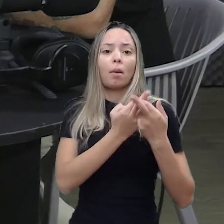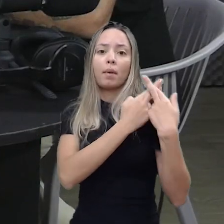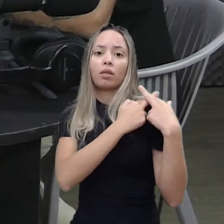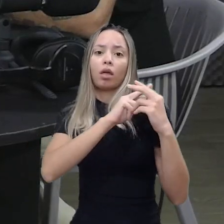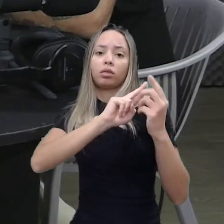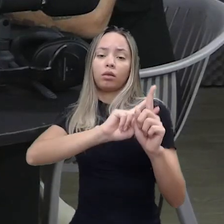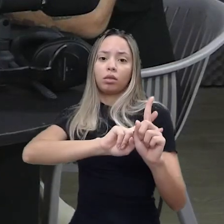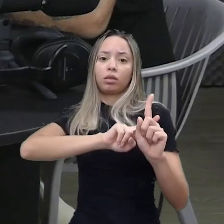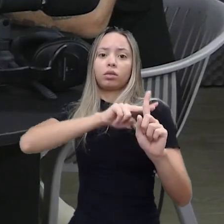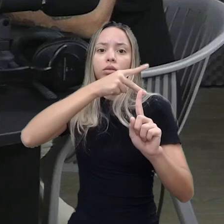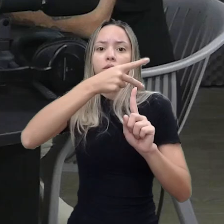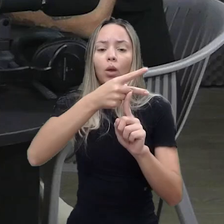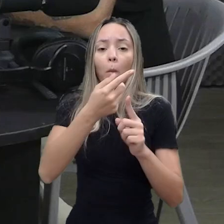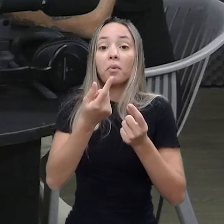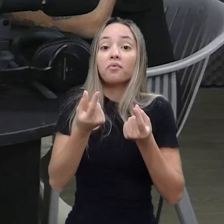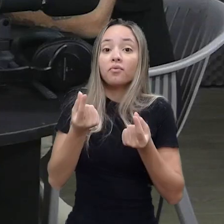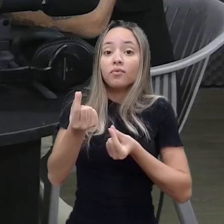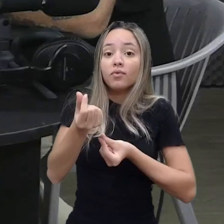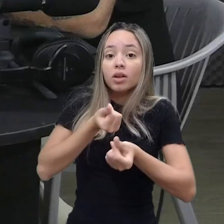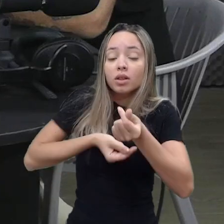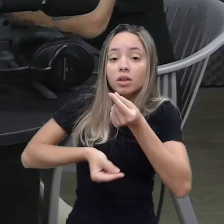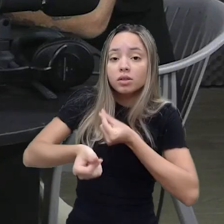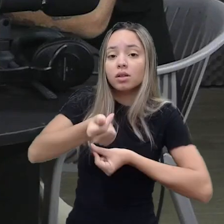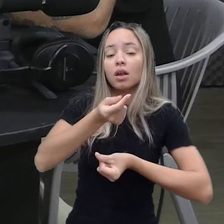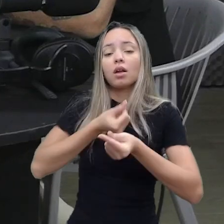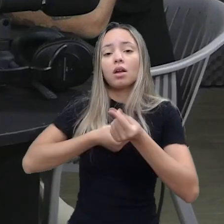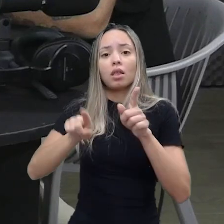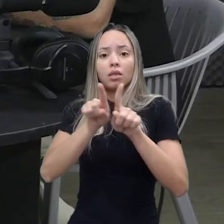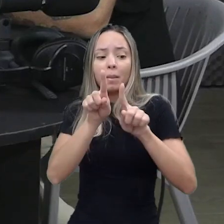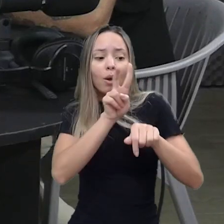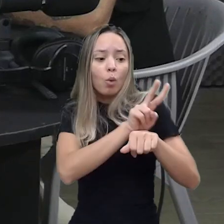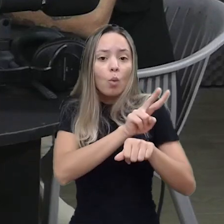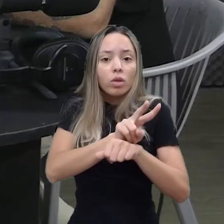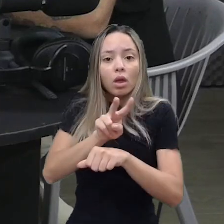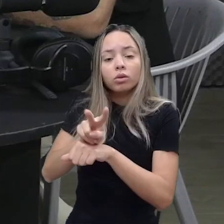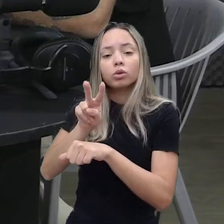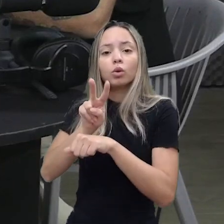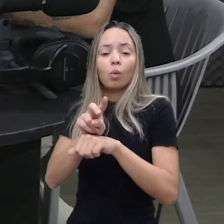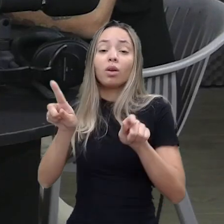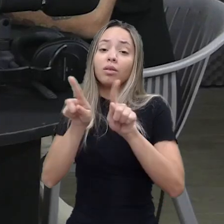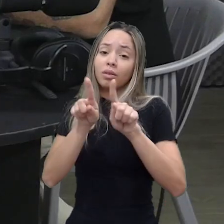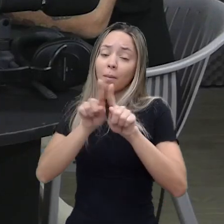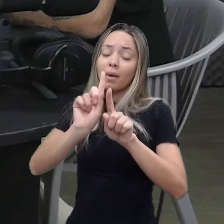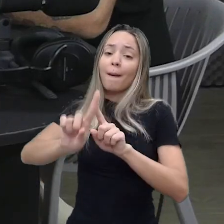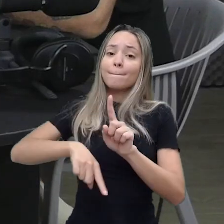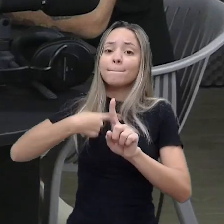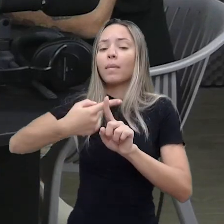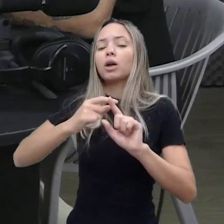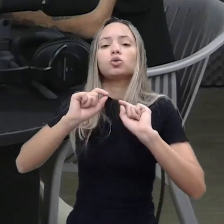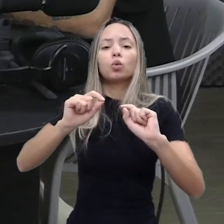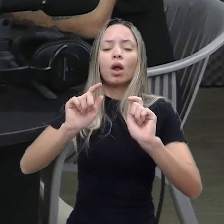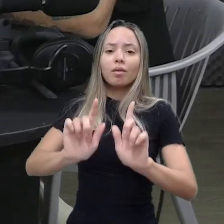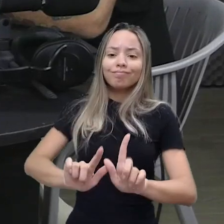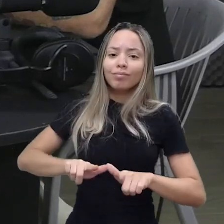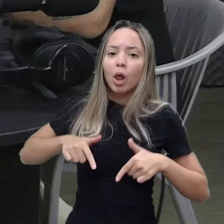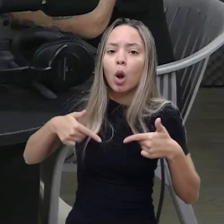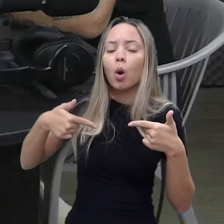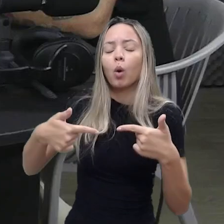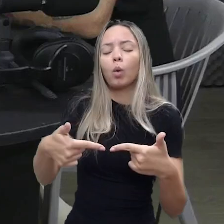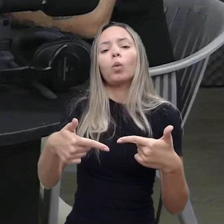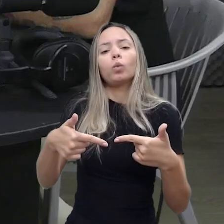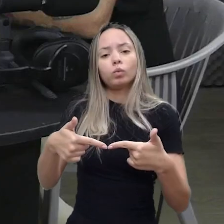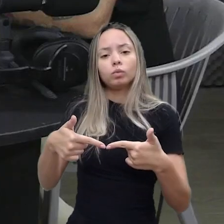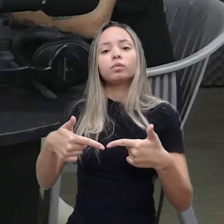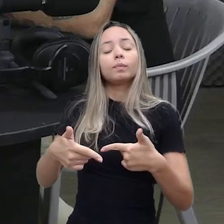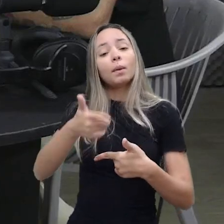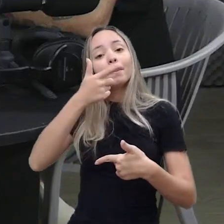financeira, ficam como cuidadoras, né, e também como lutadoras, né, como ativistas em busca